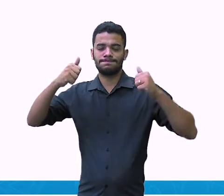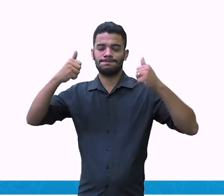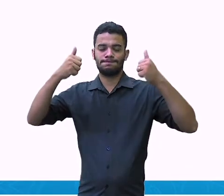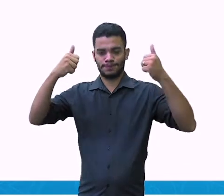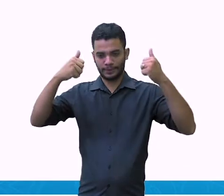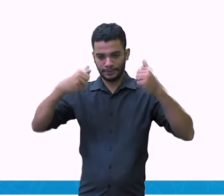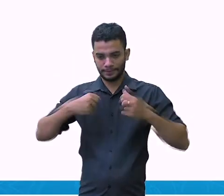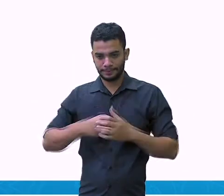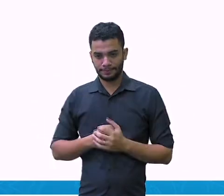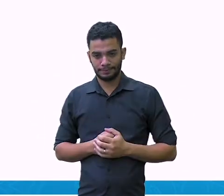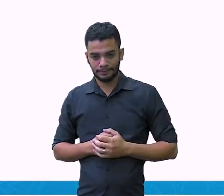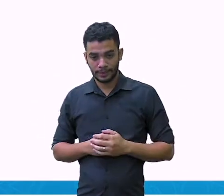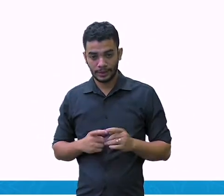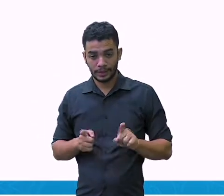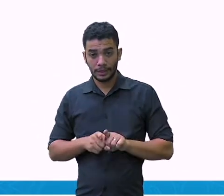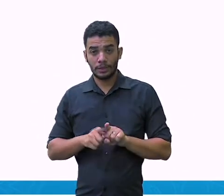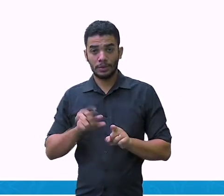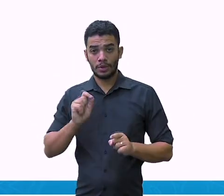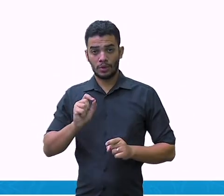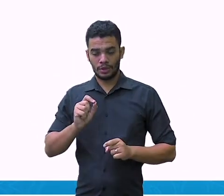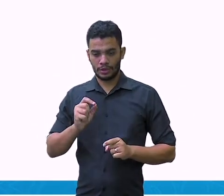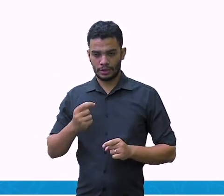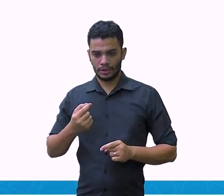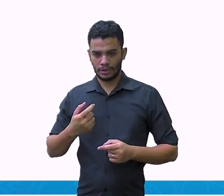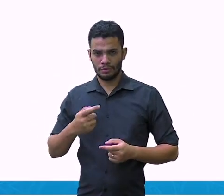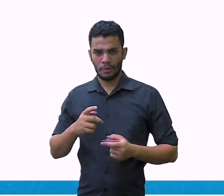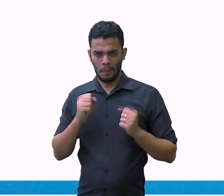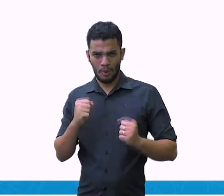Boa postura. Lembra das